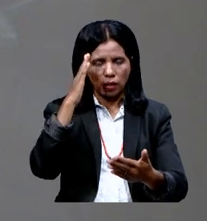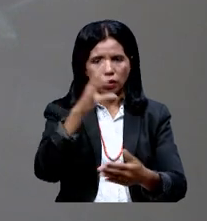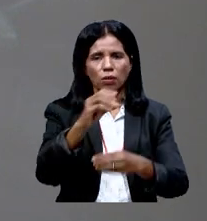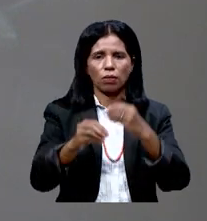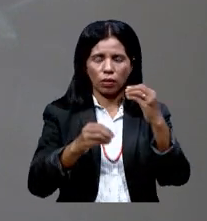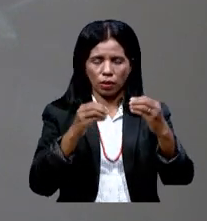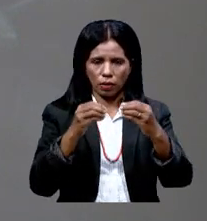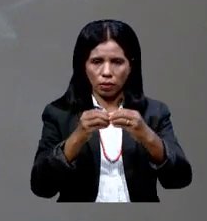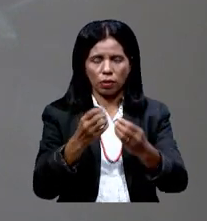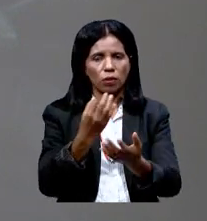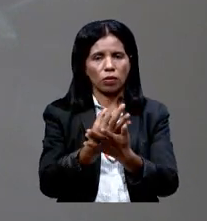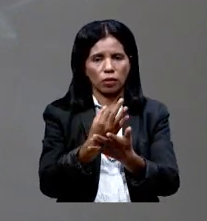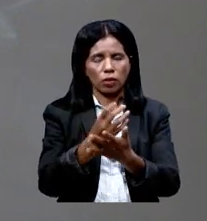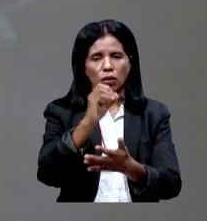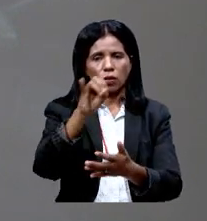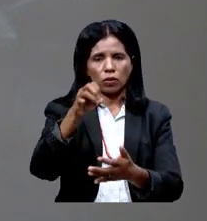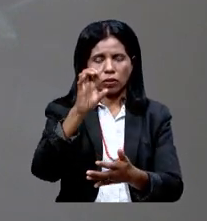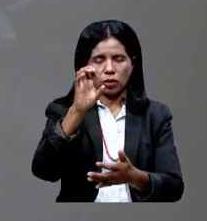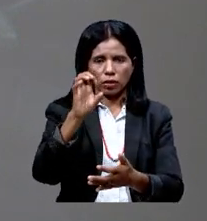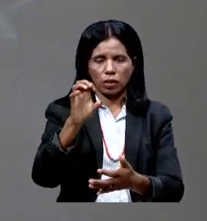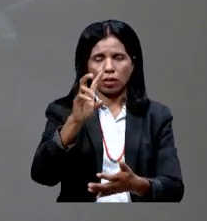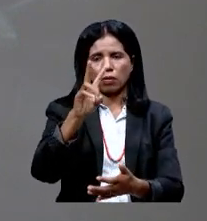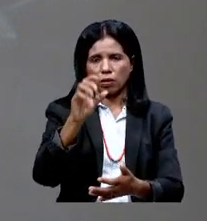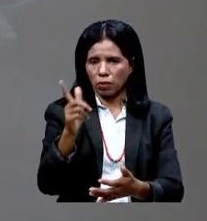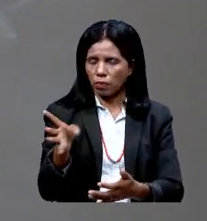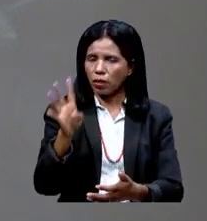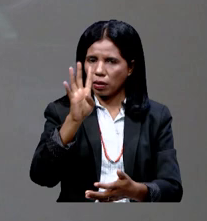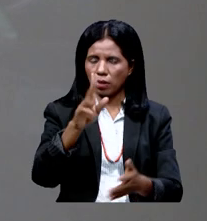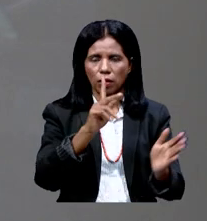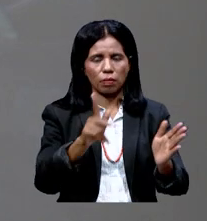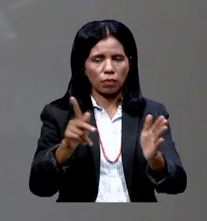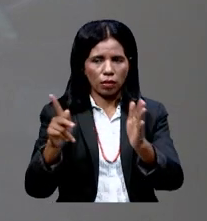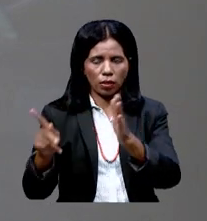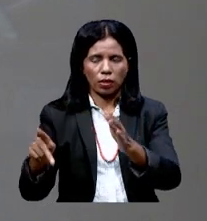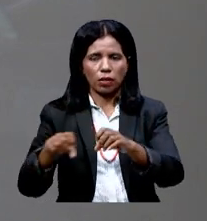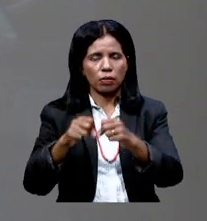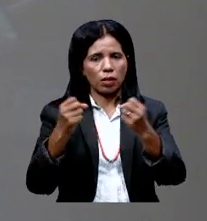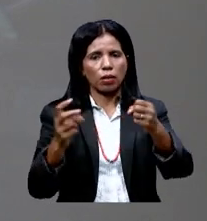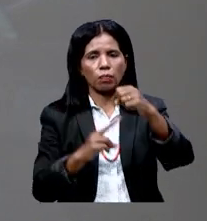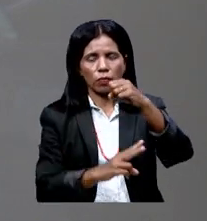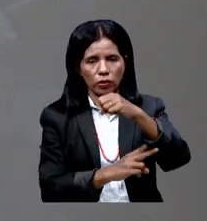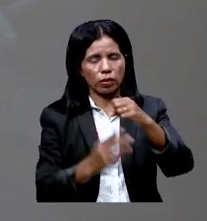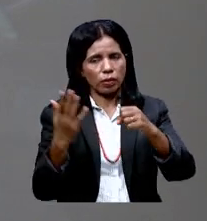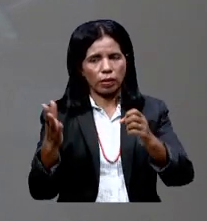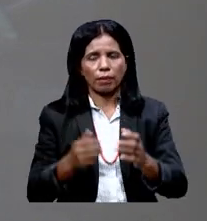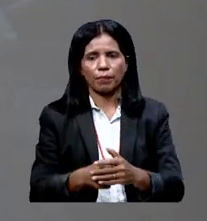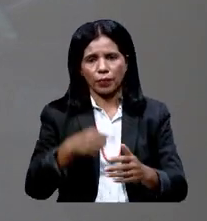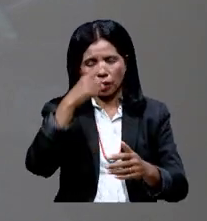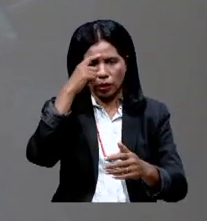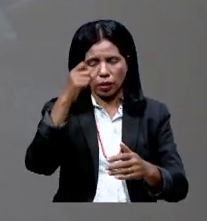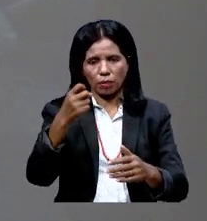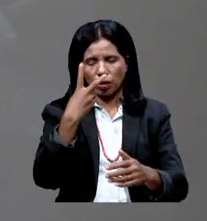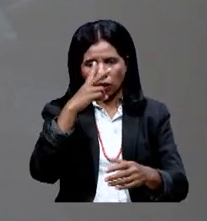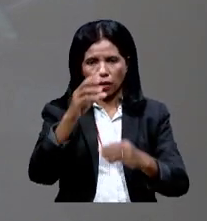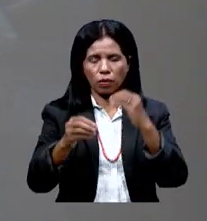exclusão no Orçamento Geral do Estado de 2024 no plano de reconstrução nesta ponte. Por consequente, solicito